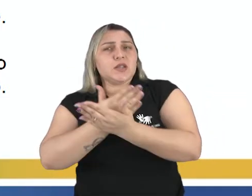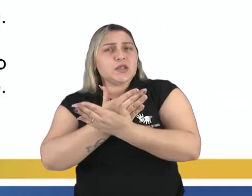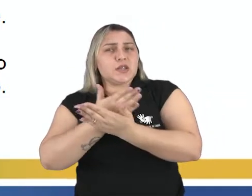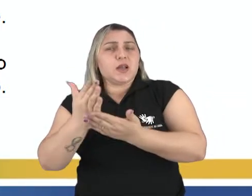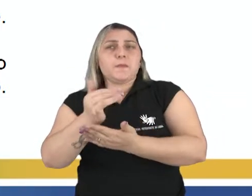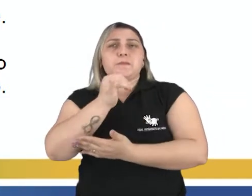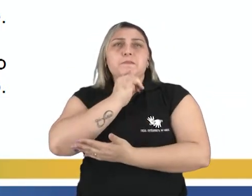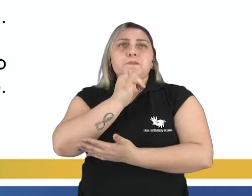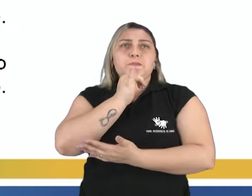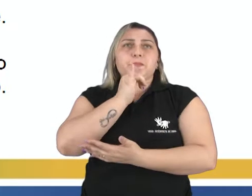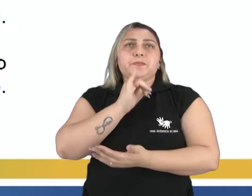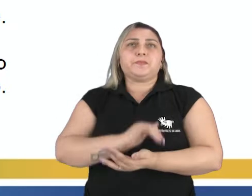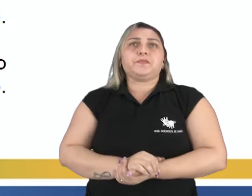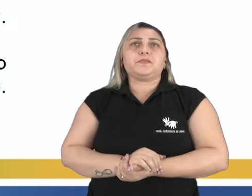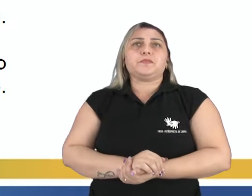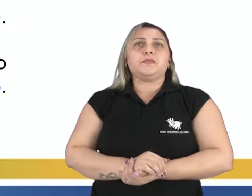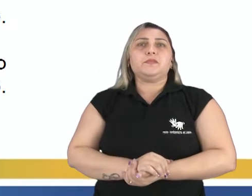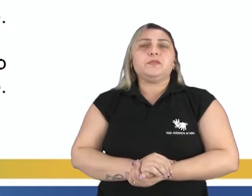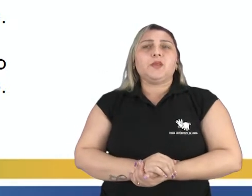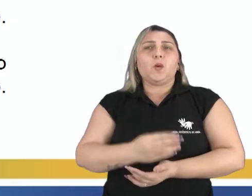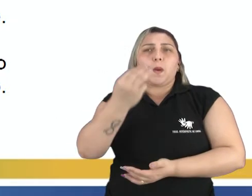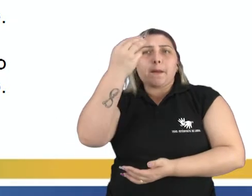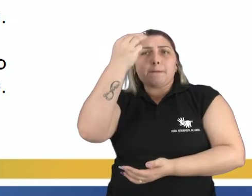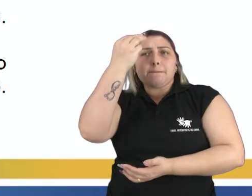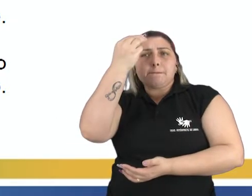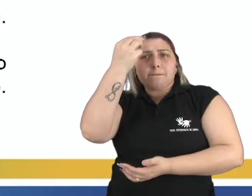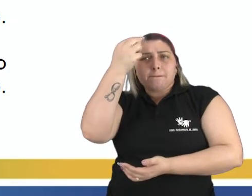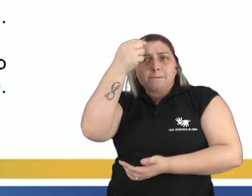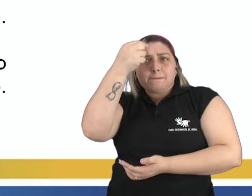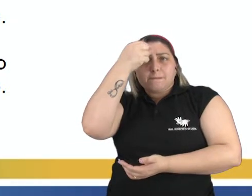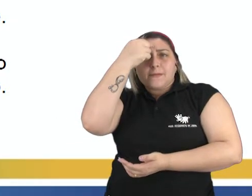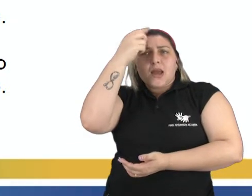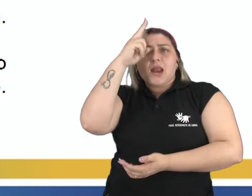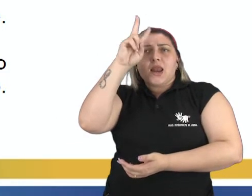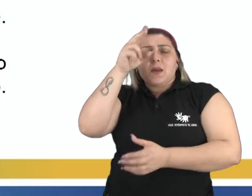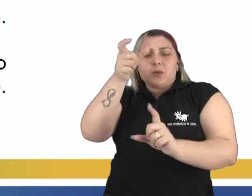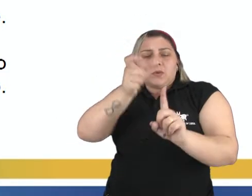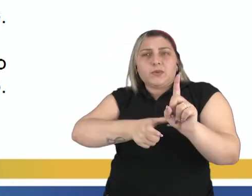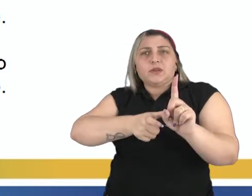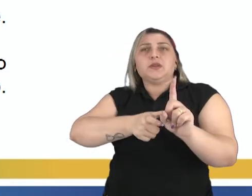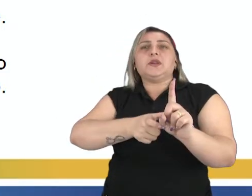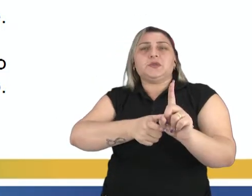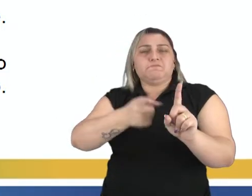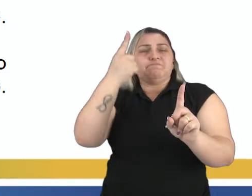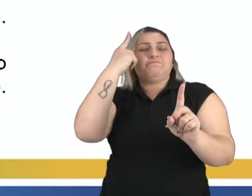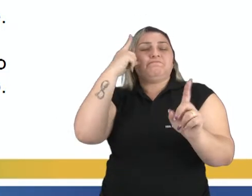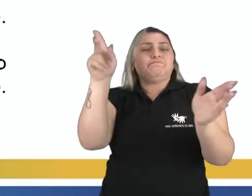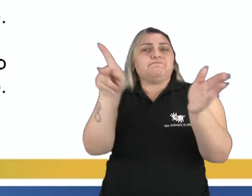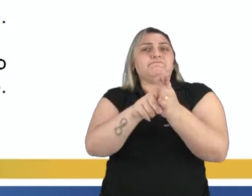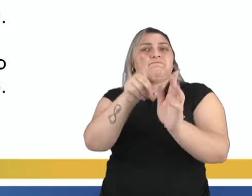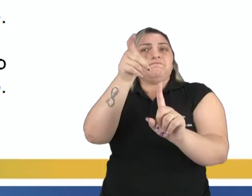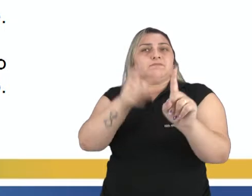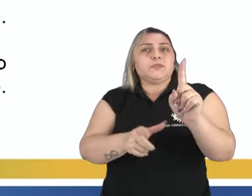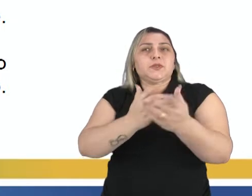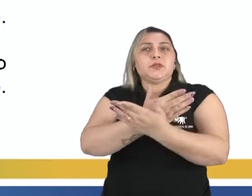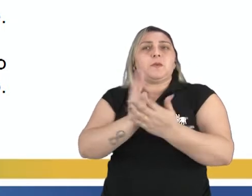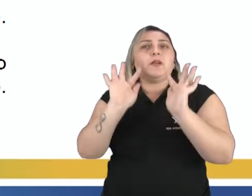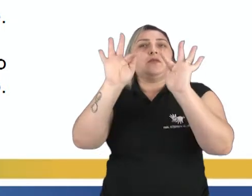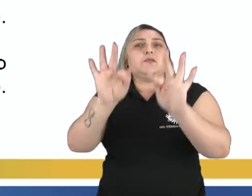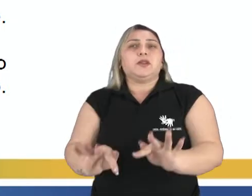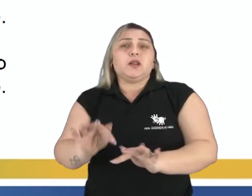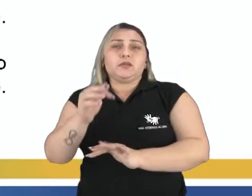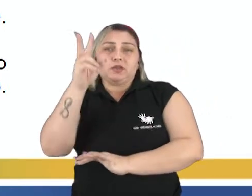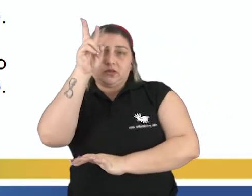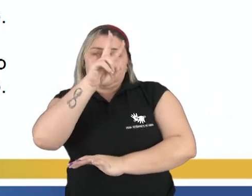vai iniciar por exemplo é contando uma memória de um personagem é um pensamento dele se você vai iniciar pelo